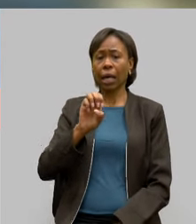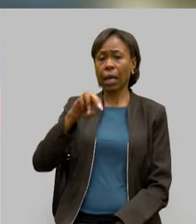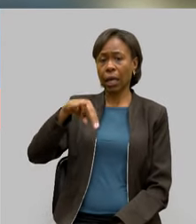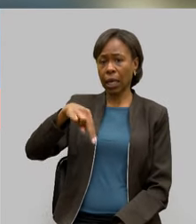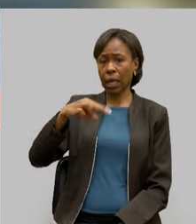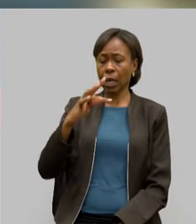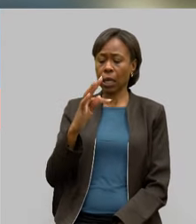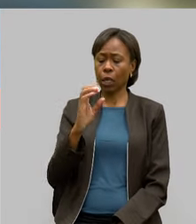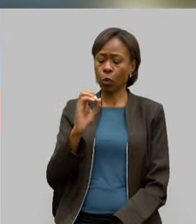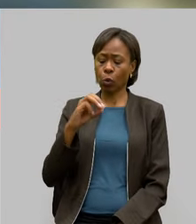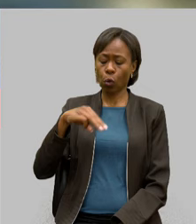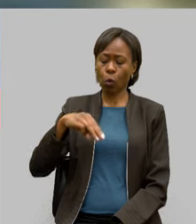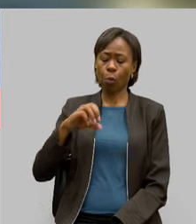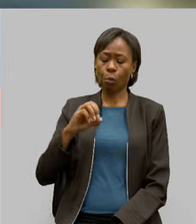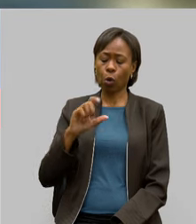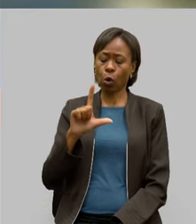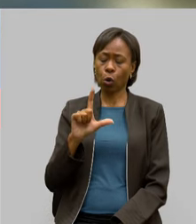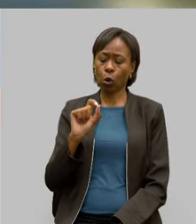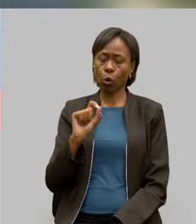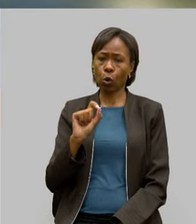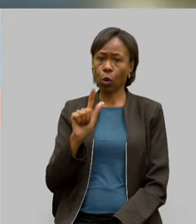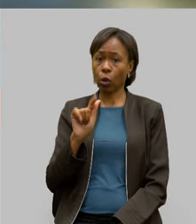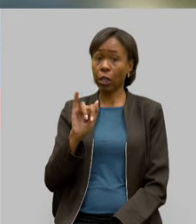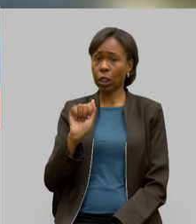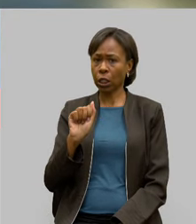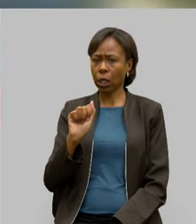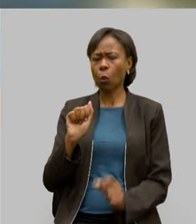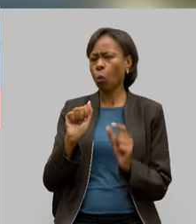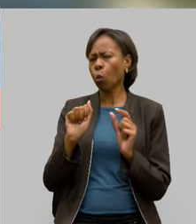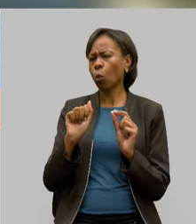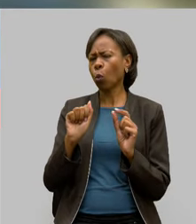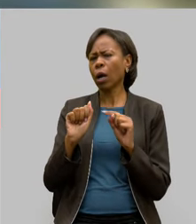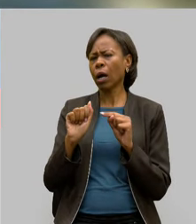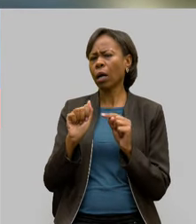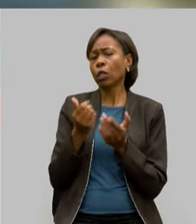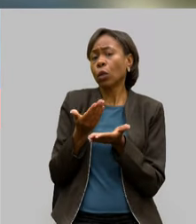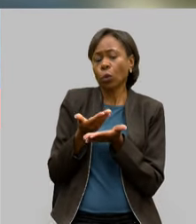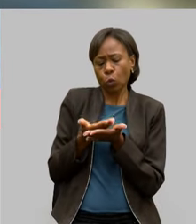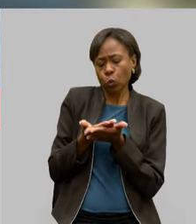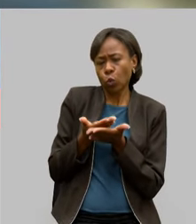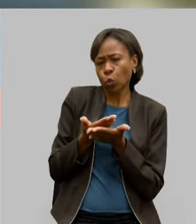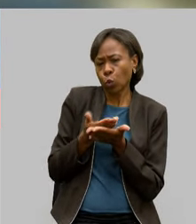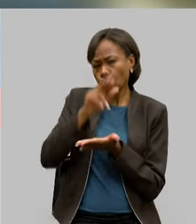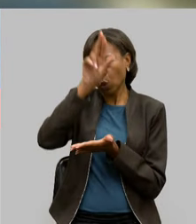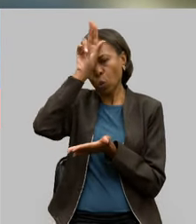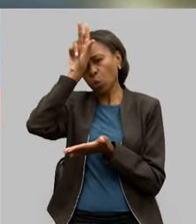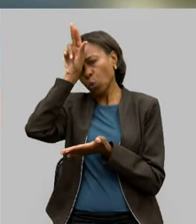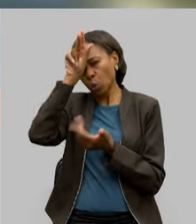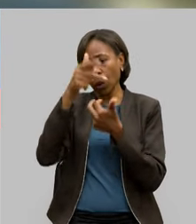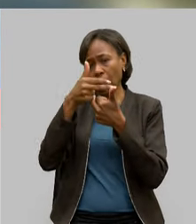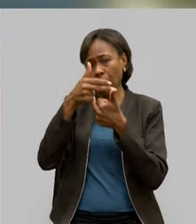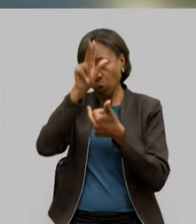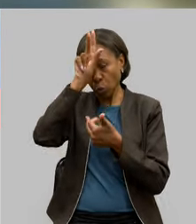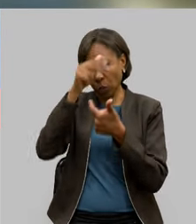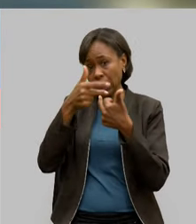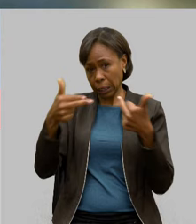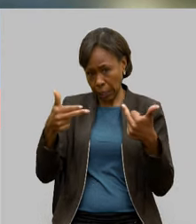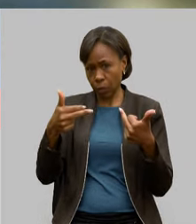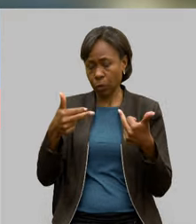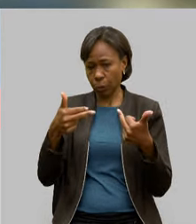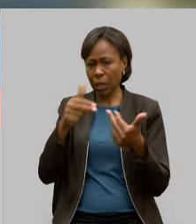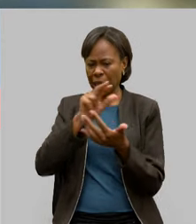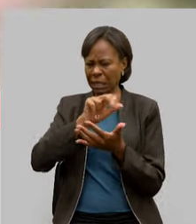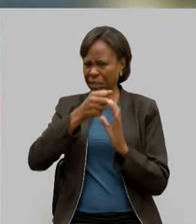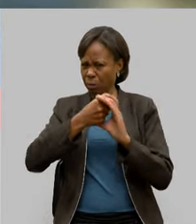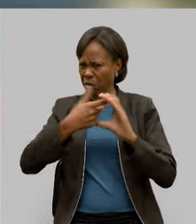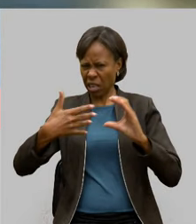insetos tá então nós estudamos insetos né nas suas variadas características no meu caso caso da Aline